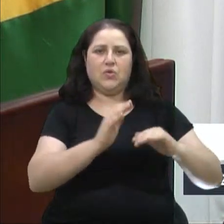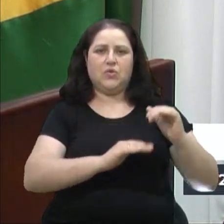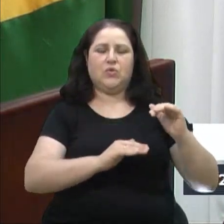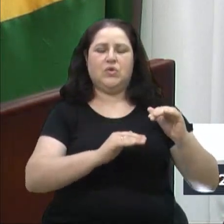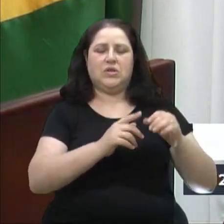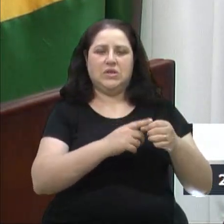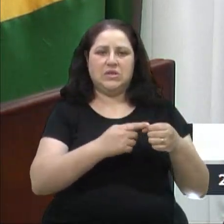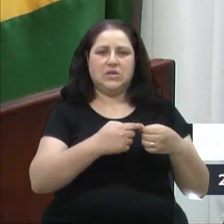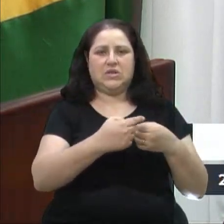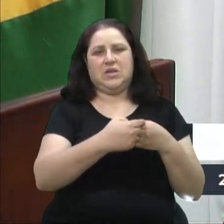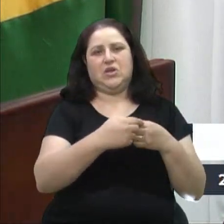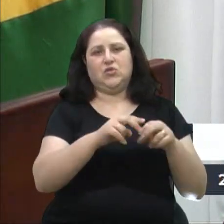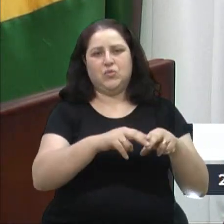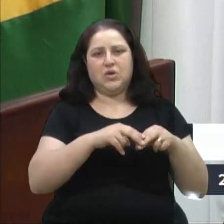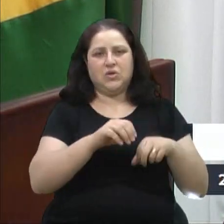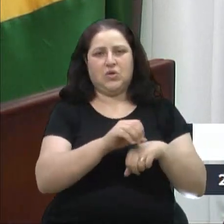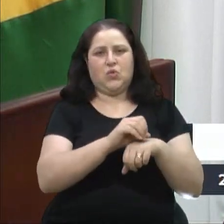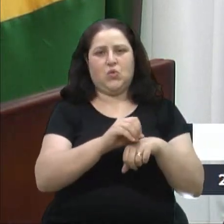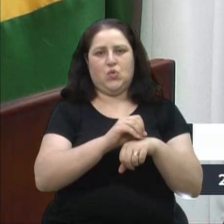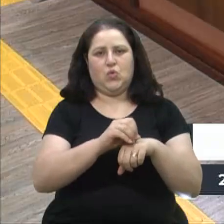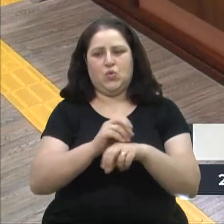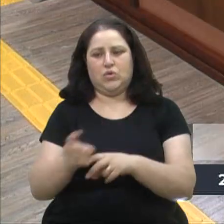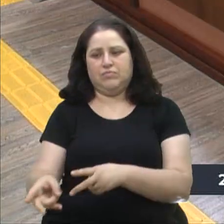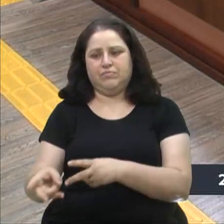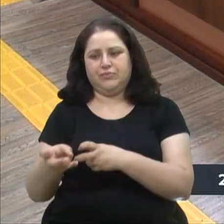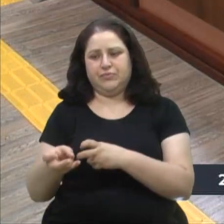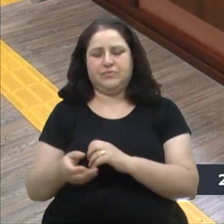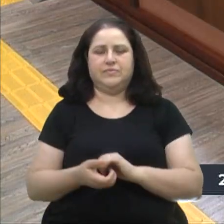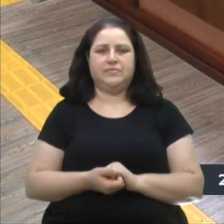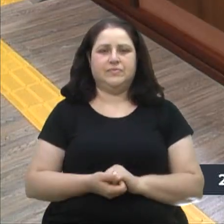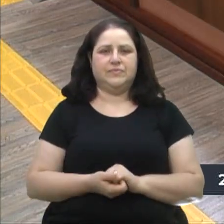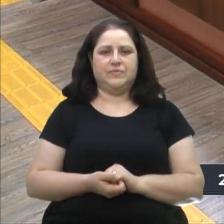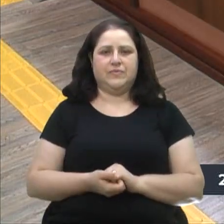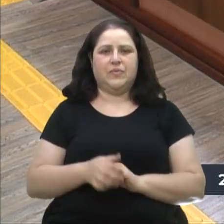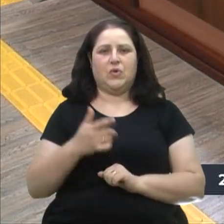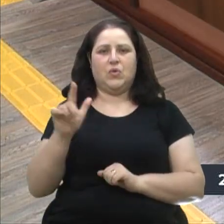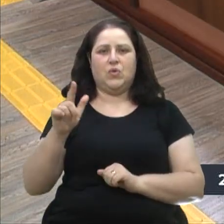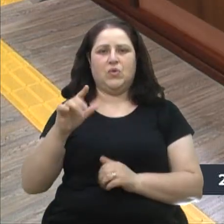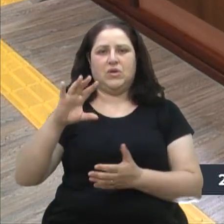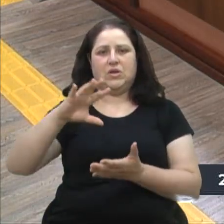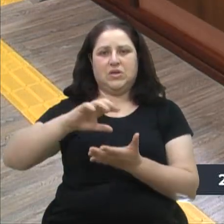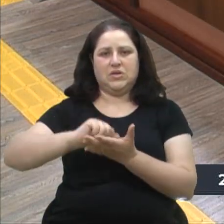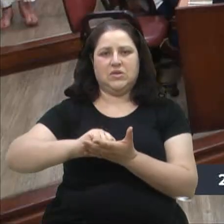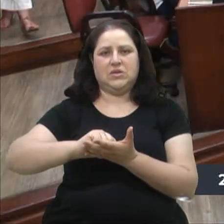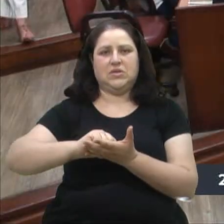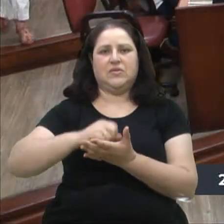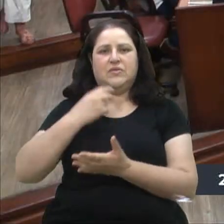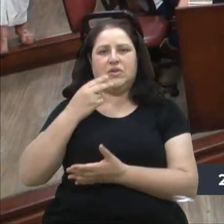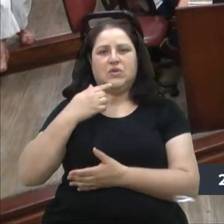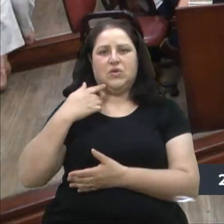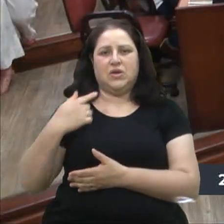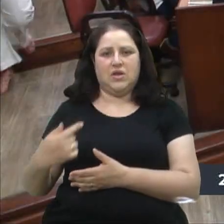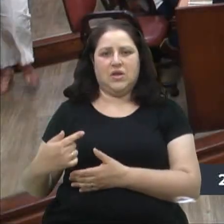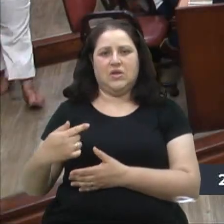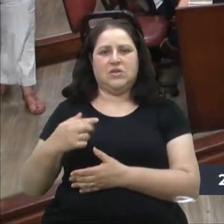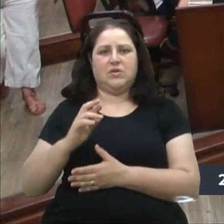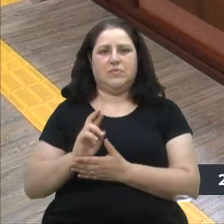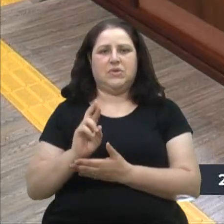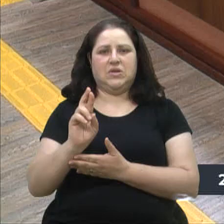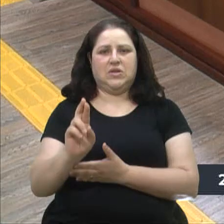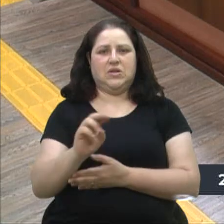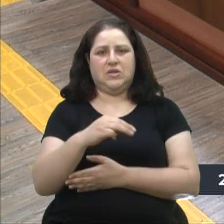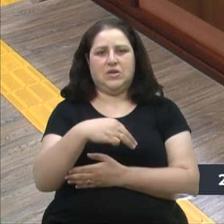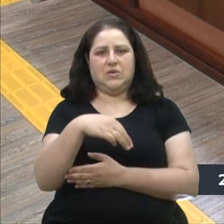palavra. Próxima inscrita, representando o MDB, vereadora Gladys Frisso. Senhora presidente,